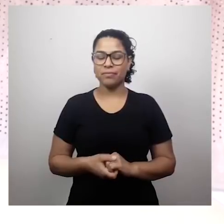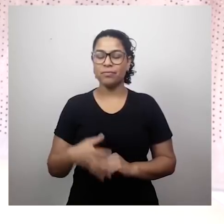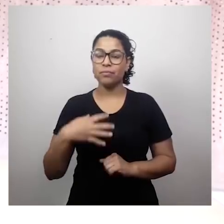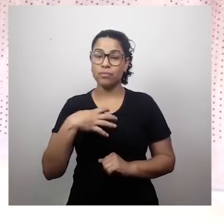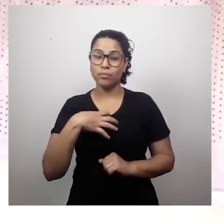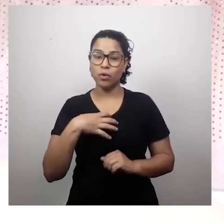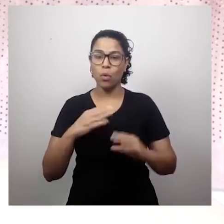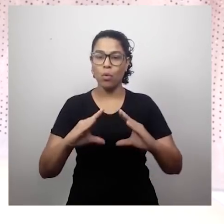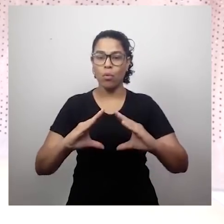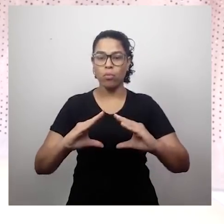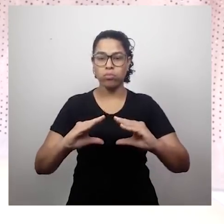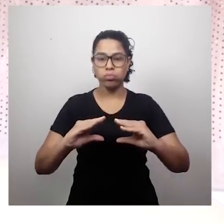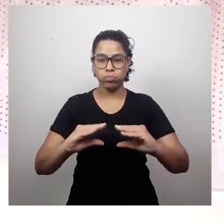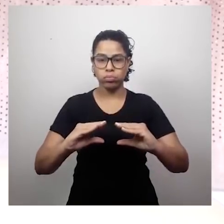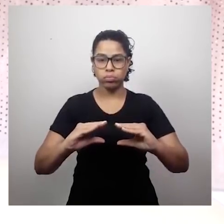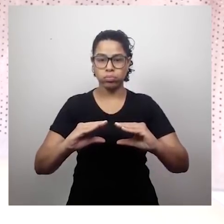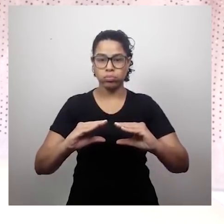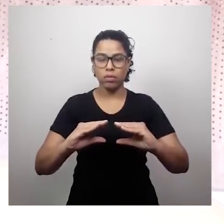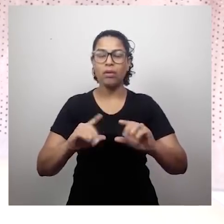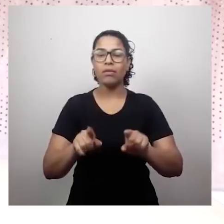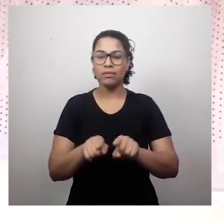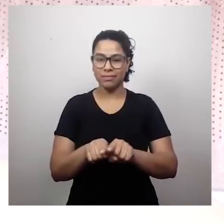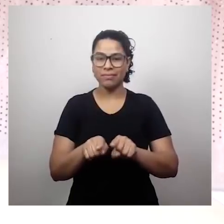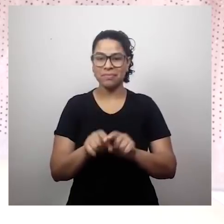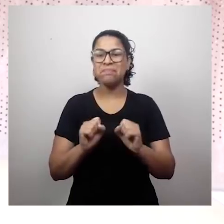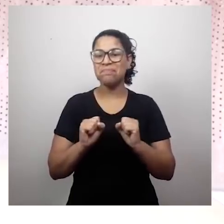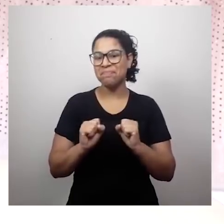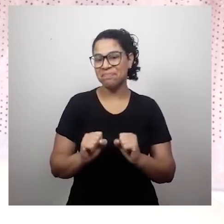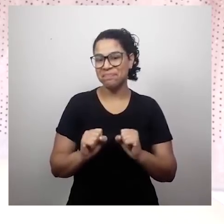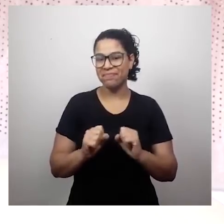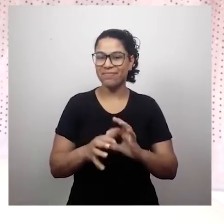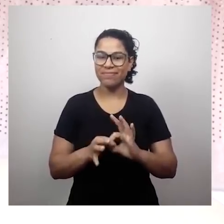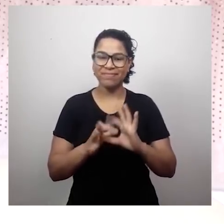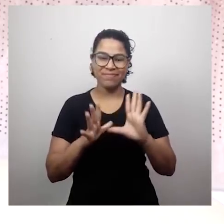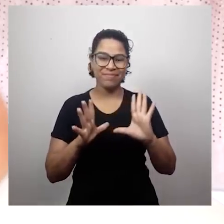Podemos deixar essa parte amassadinha